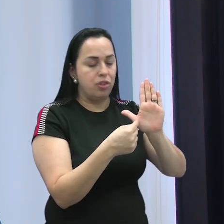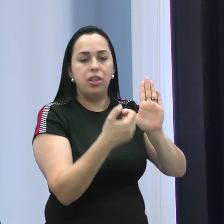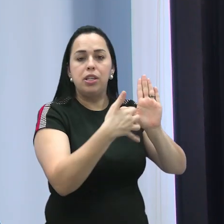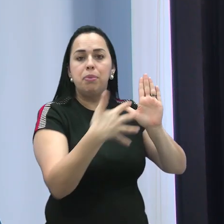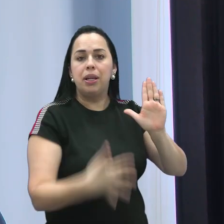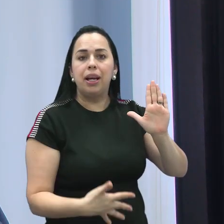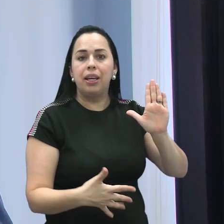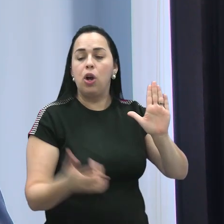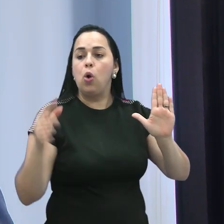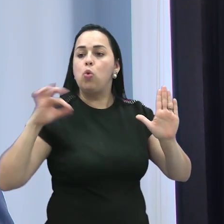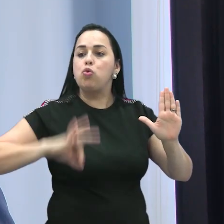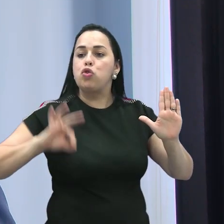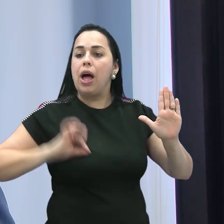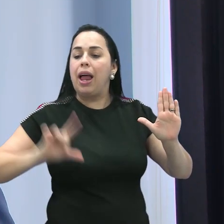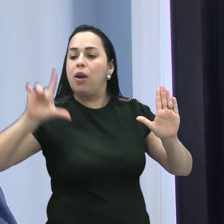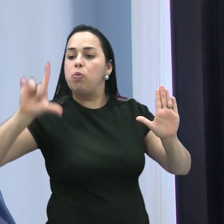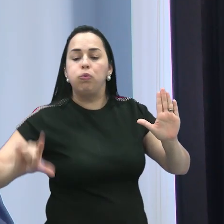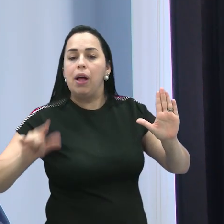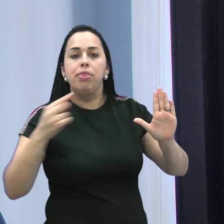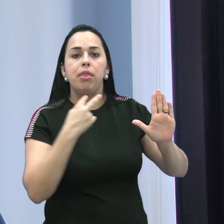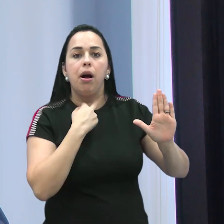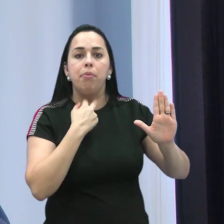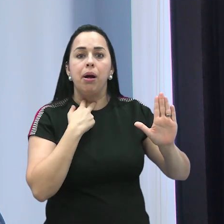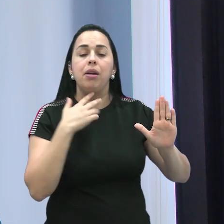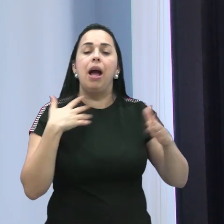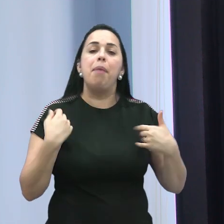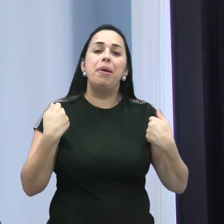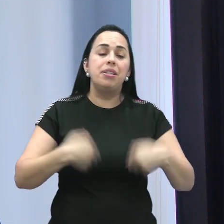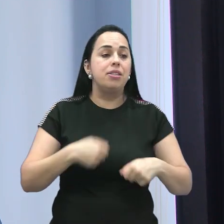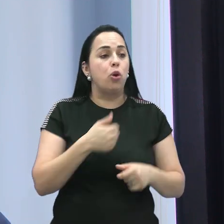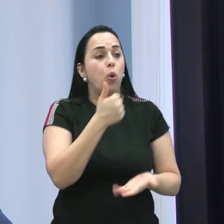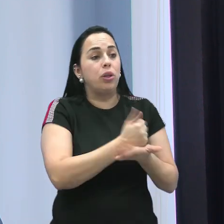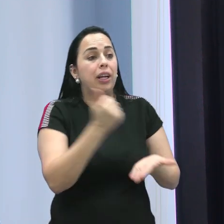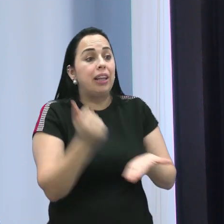redução salarial, então esse empresário teria que contratar mais